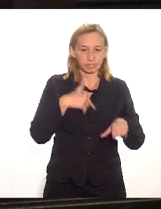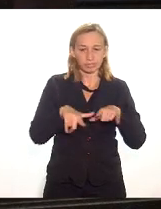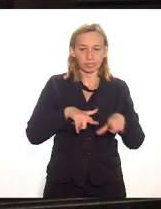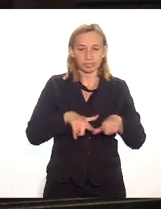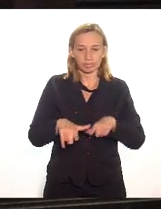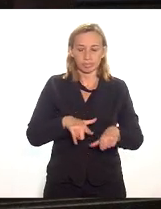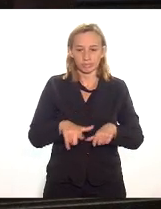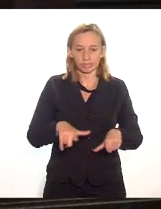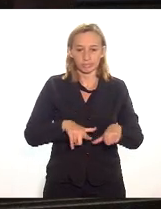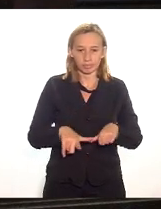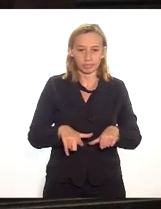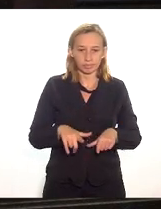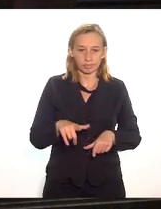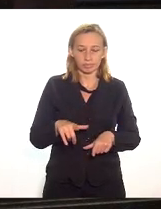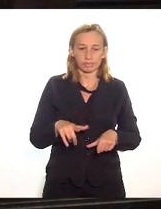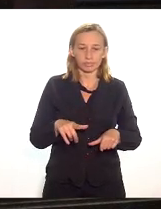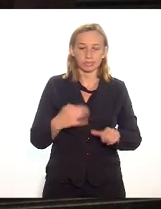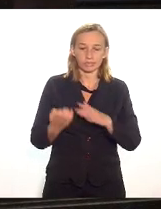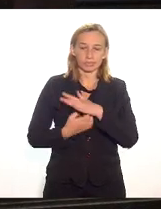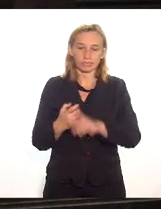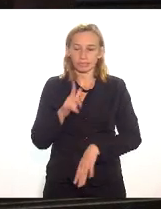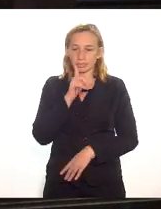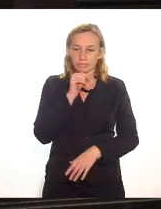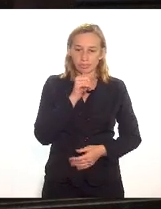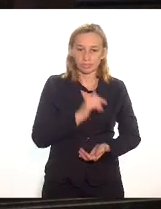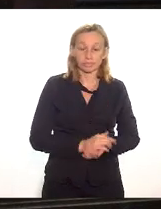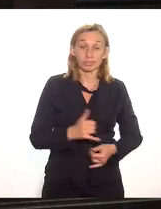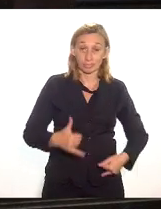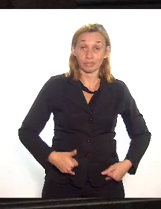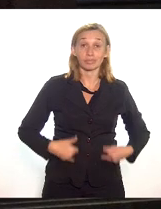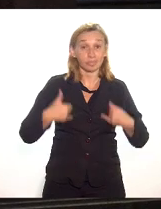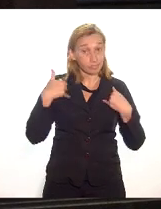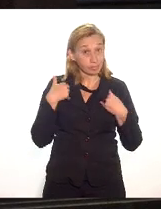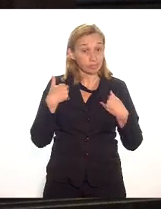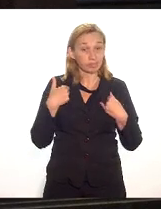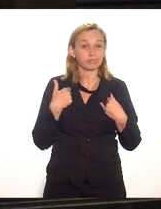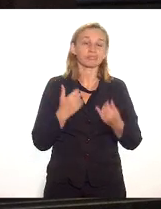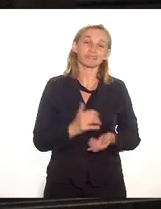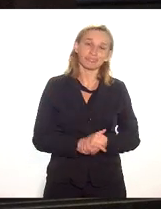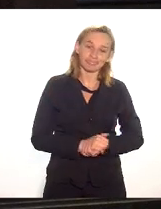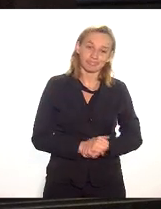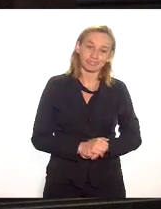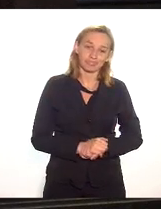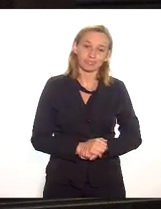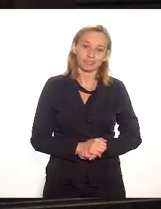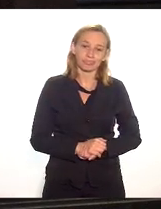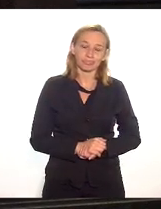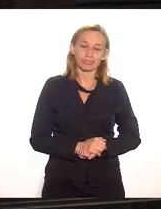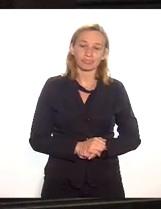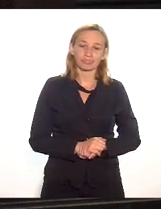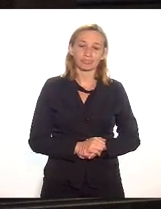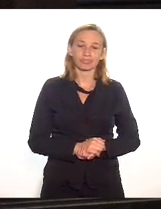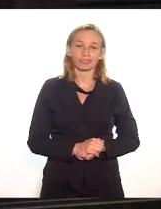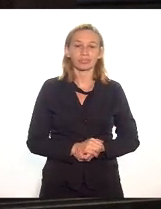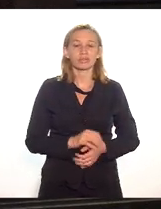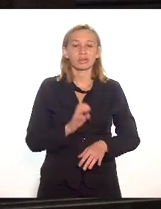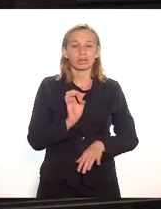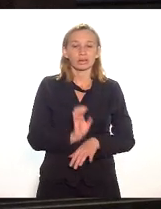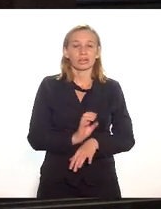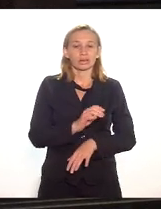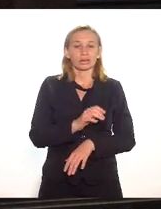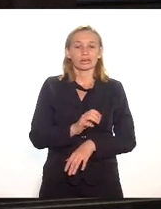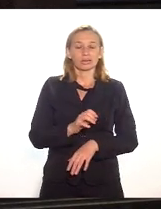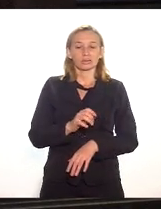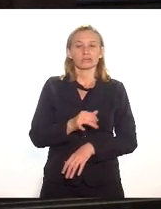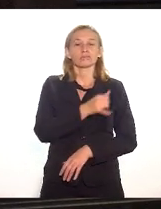trabalhadores sedaianas e sedaianos, que são um orgulho e um patrimônio do povo do Estado do Rio de Janeiro.